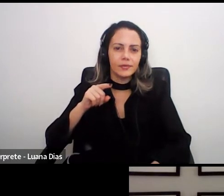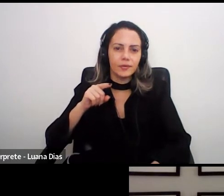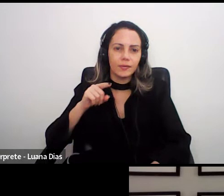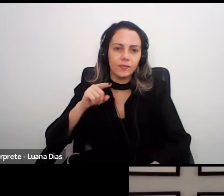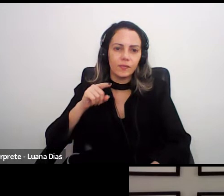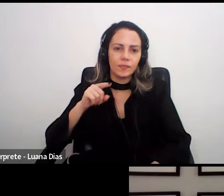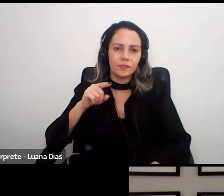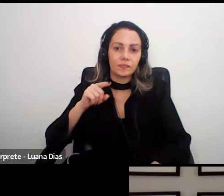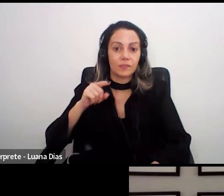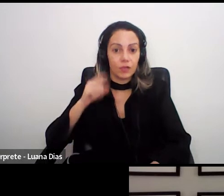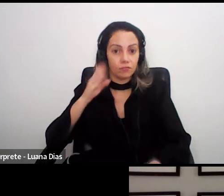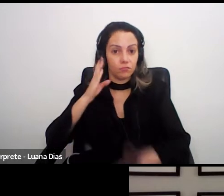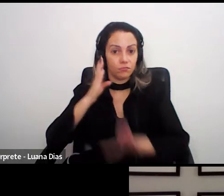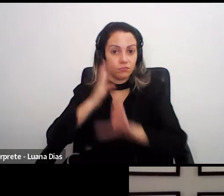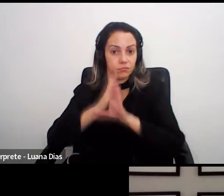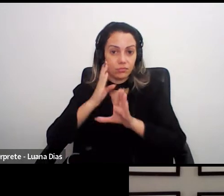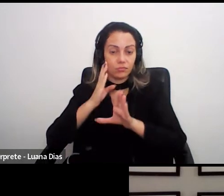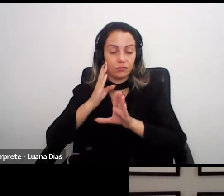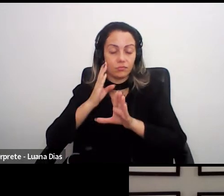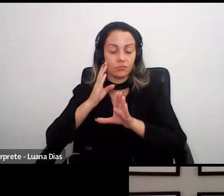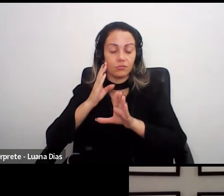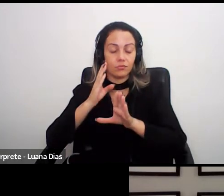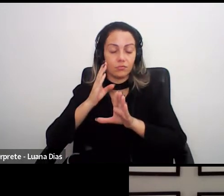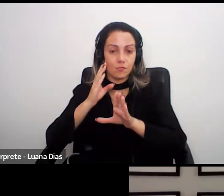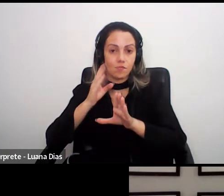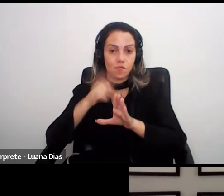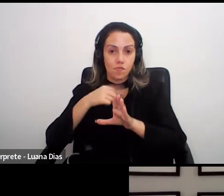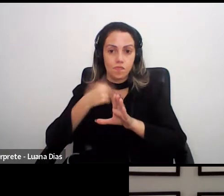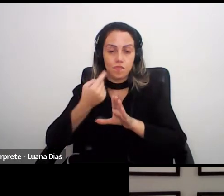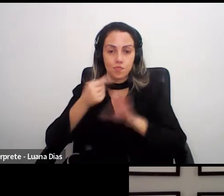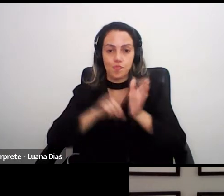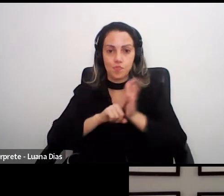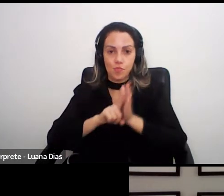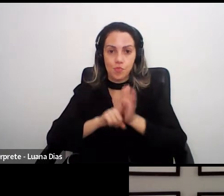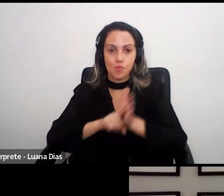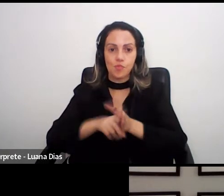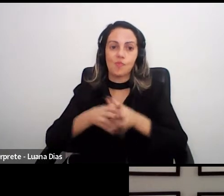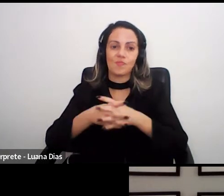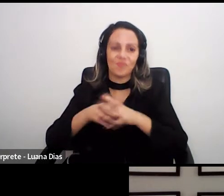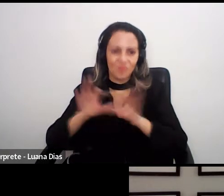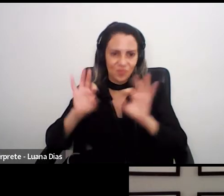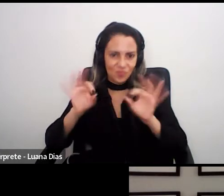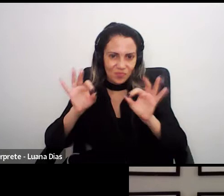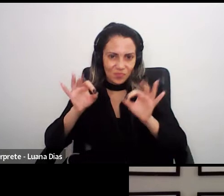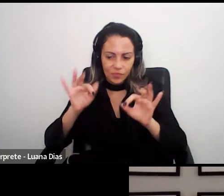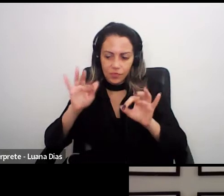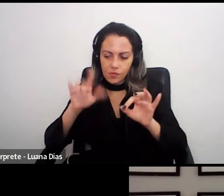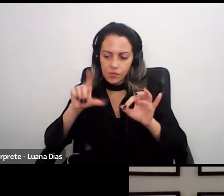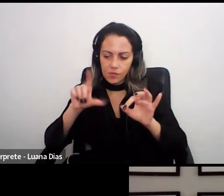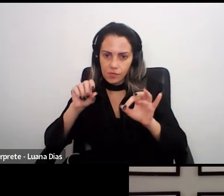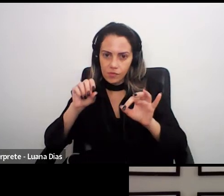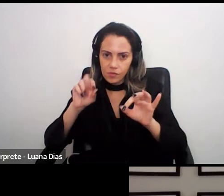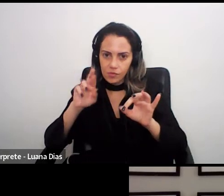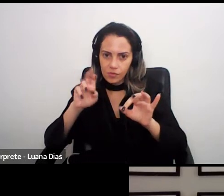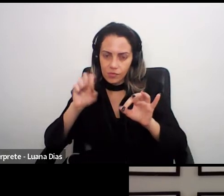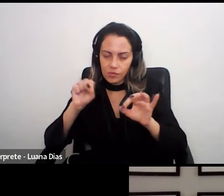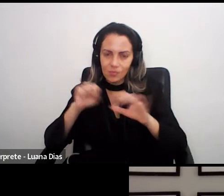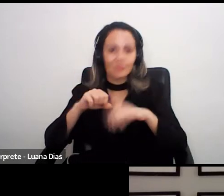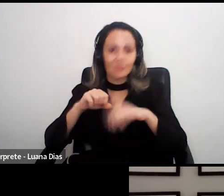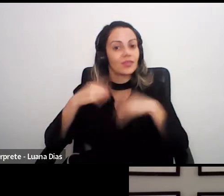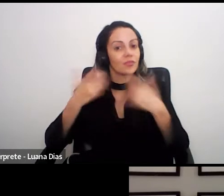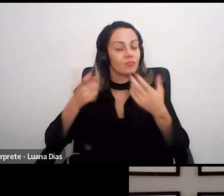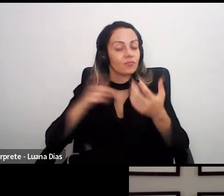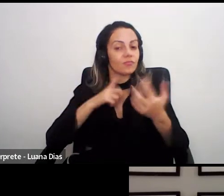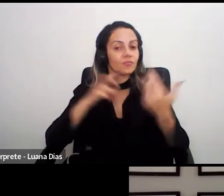uma constatação. Nós fizemos essa constatação, né, Flores? Inclusive, tem uma relação com o